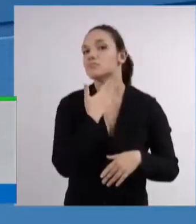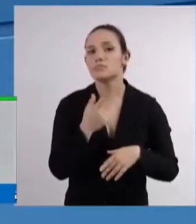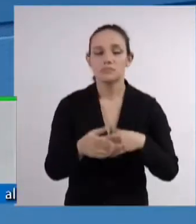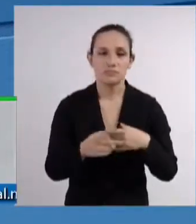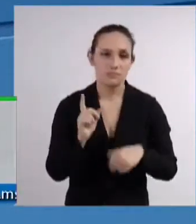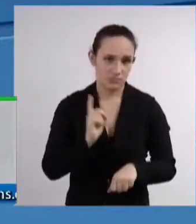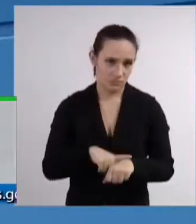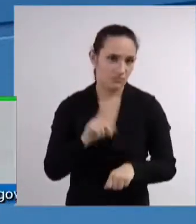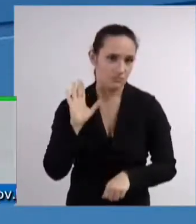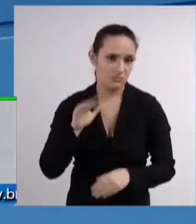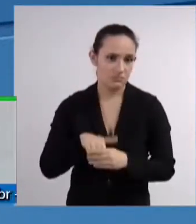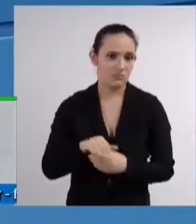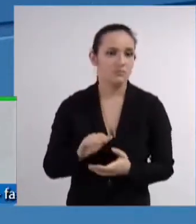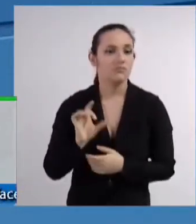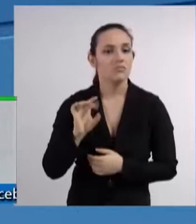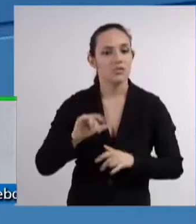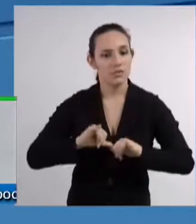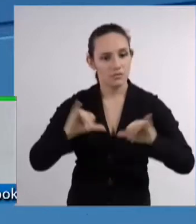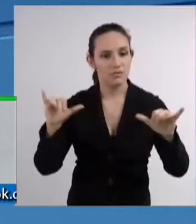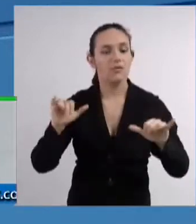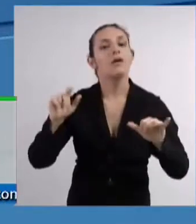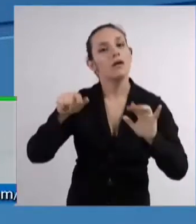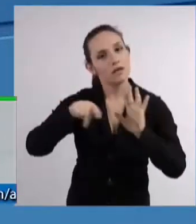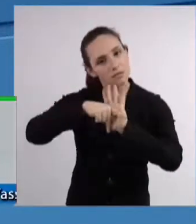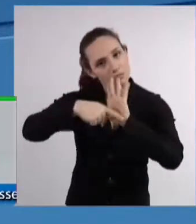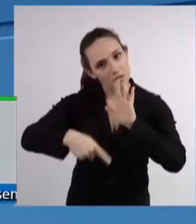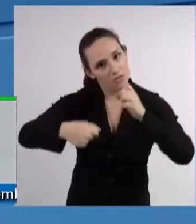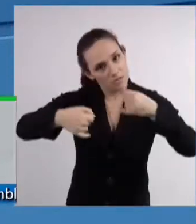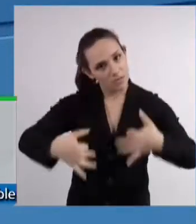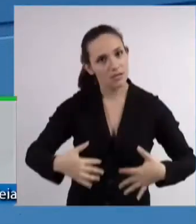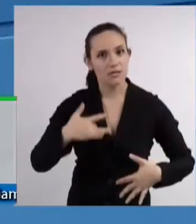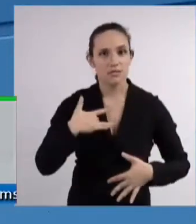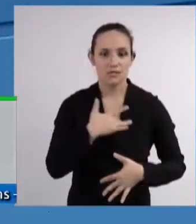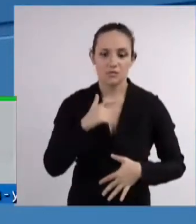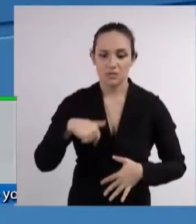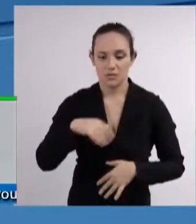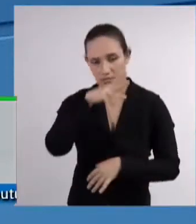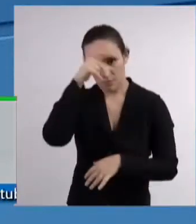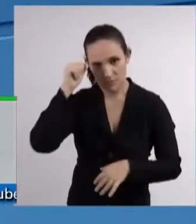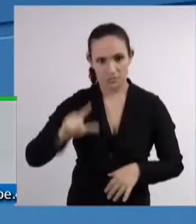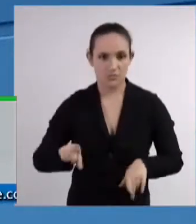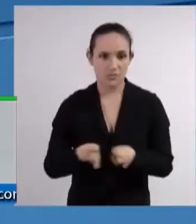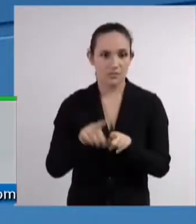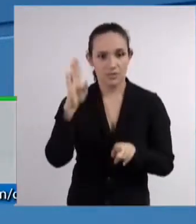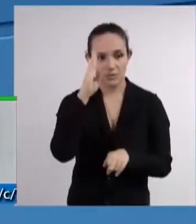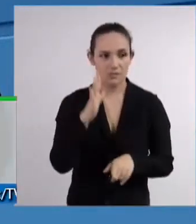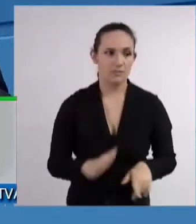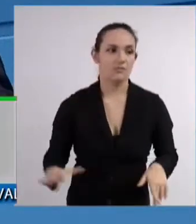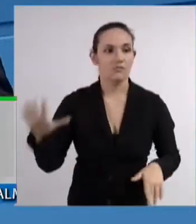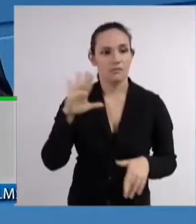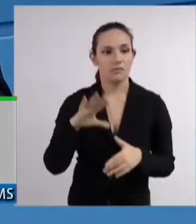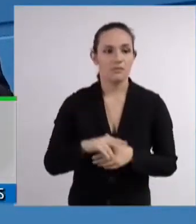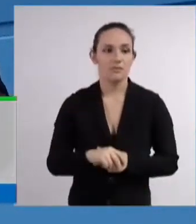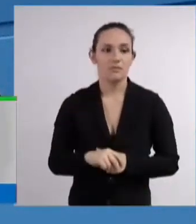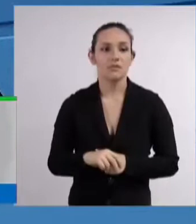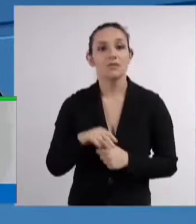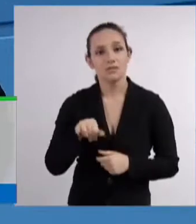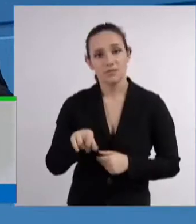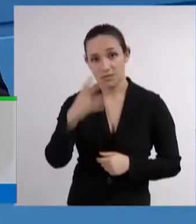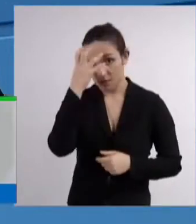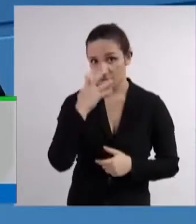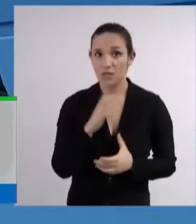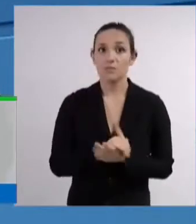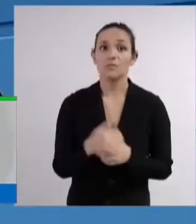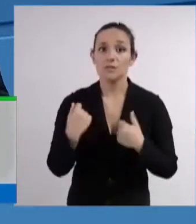eleição. Esse é o retrato da saúde no Mato Grosso do Sul e no Brasil, infelizmente. E aí, quem tem seriedade tem que